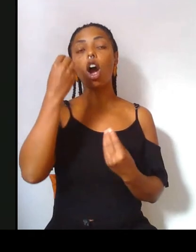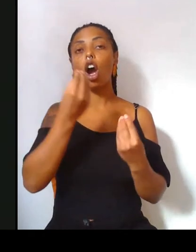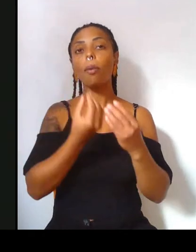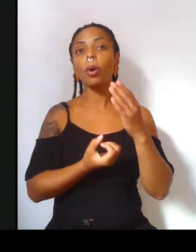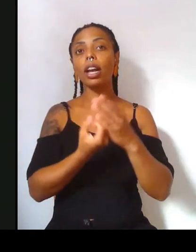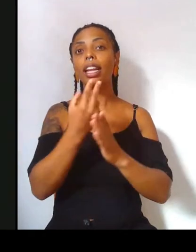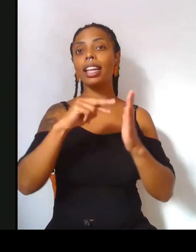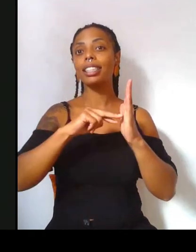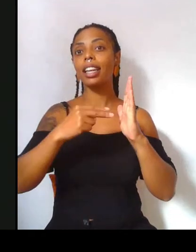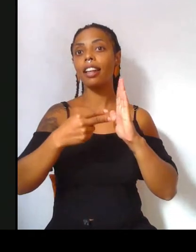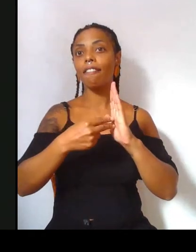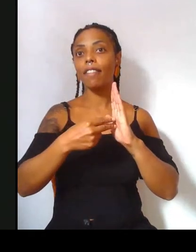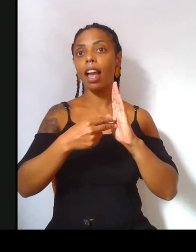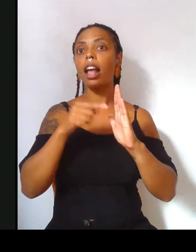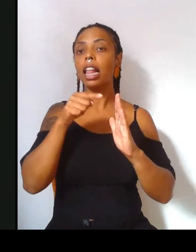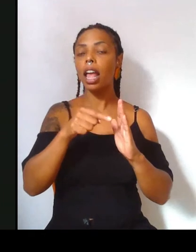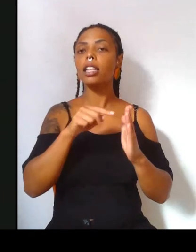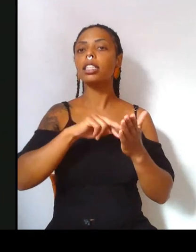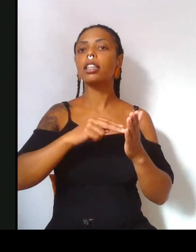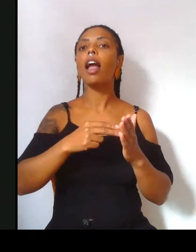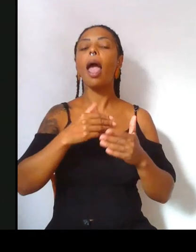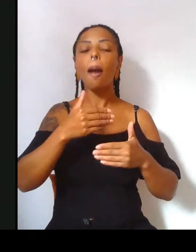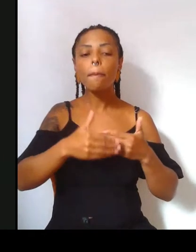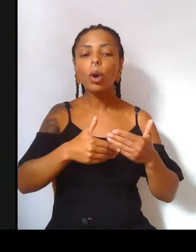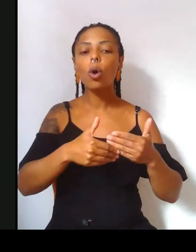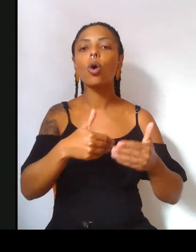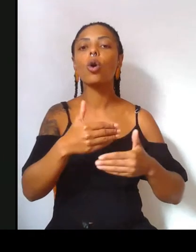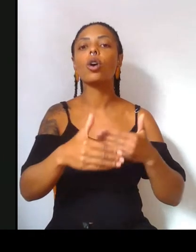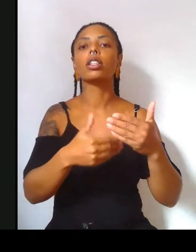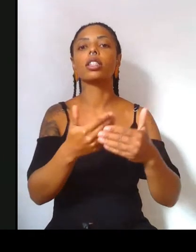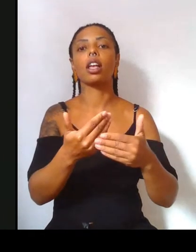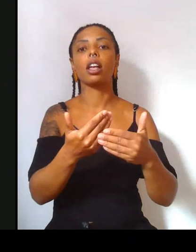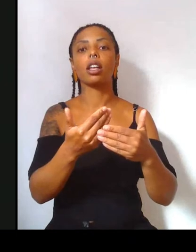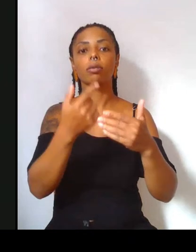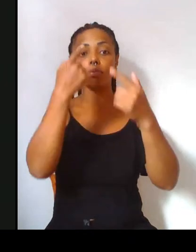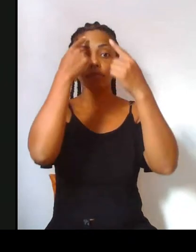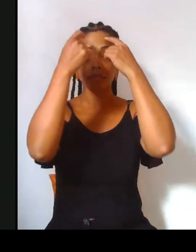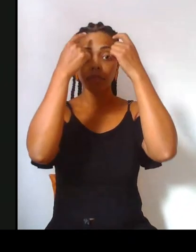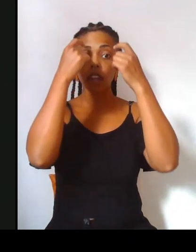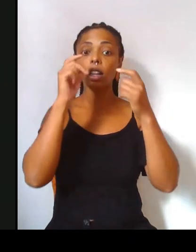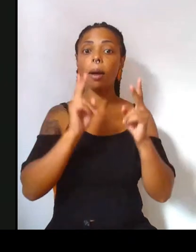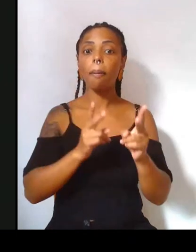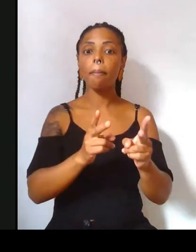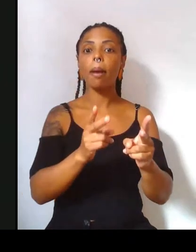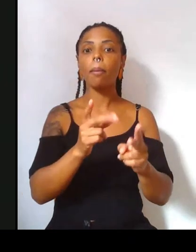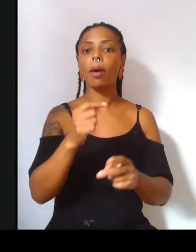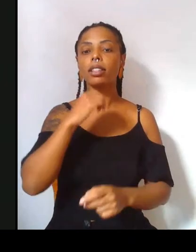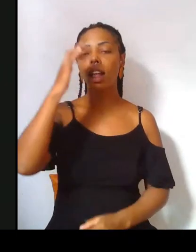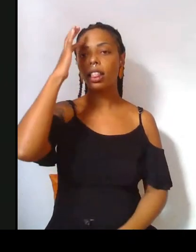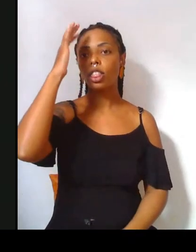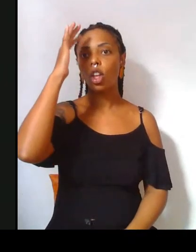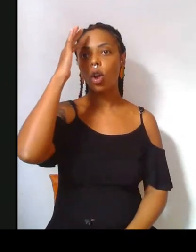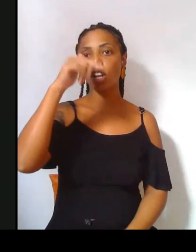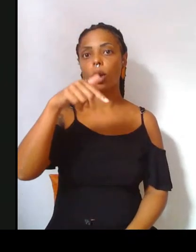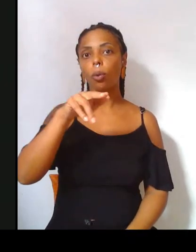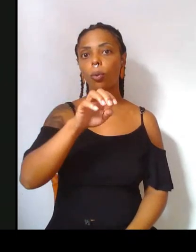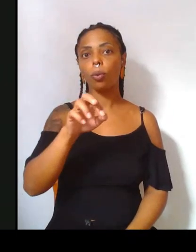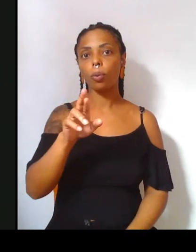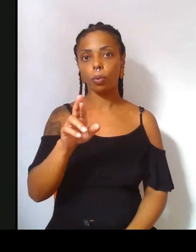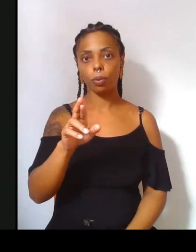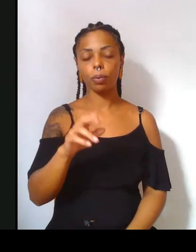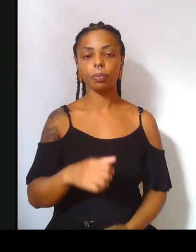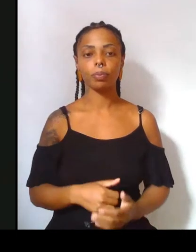um processo produtivo um elemento essencial da teoria no slide nós vemos agora uma foto de